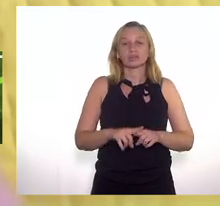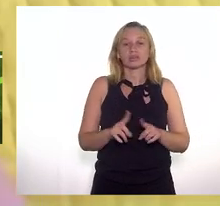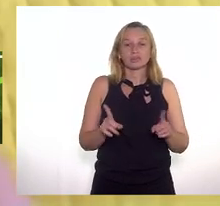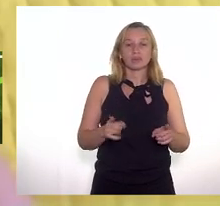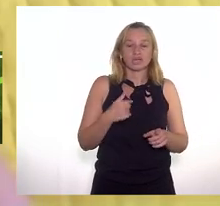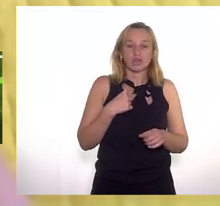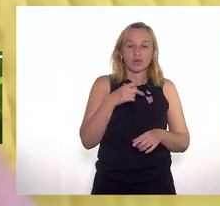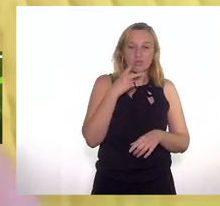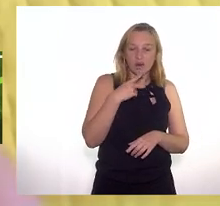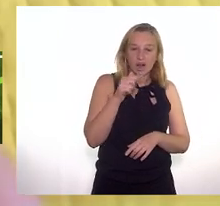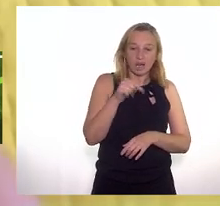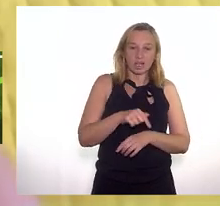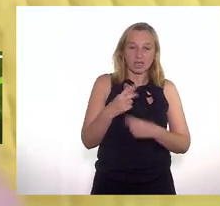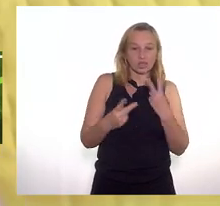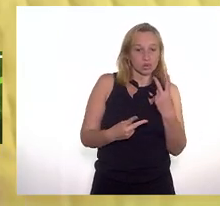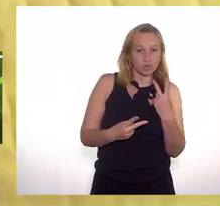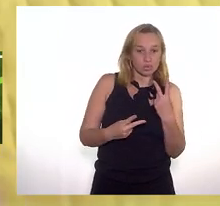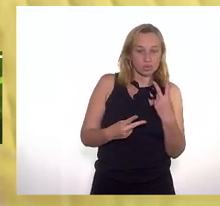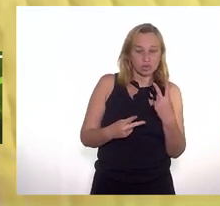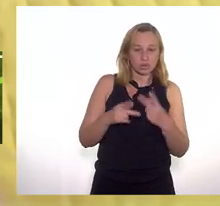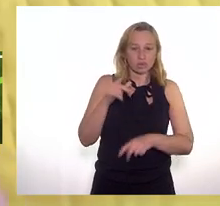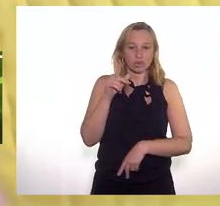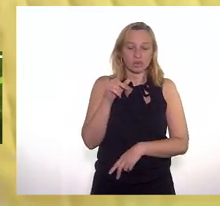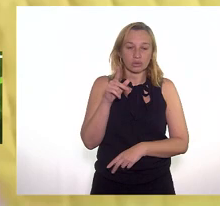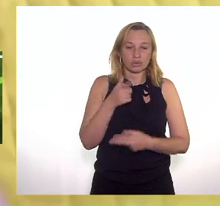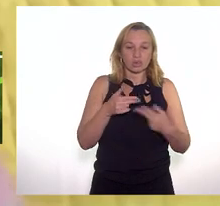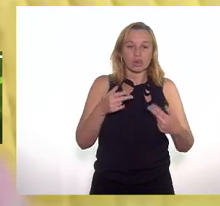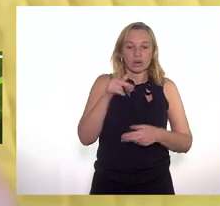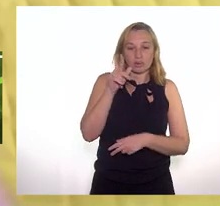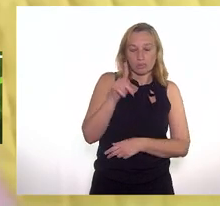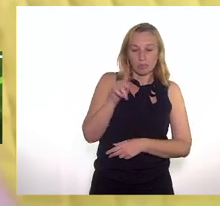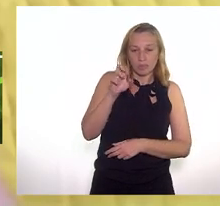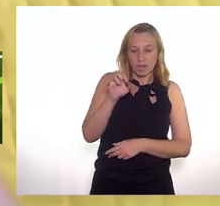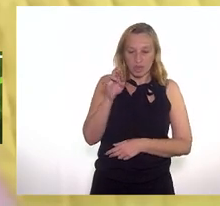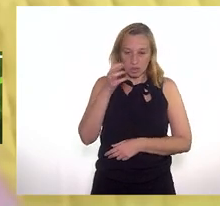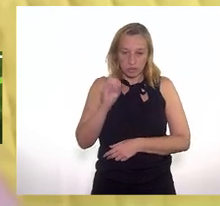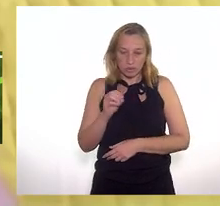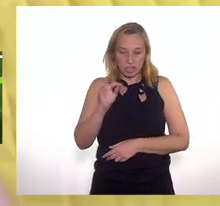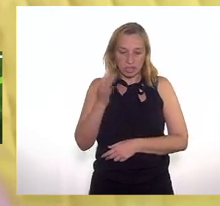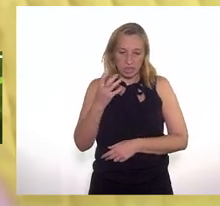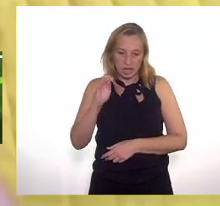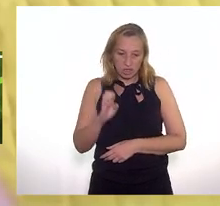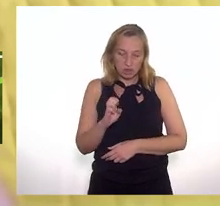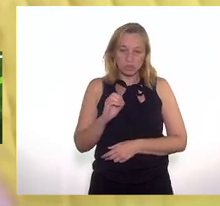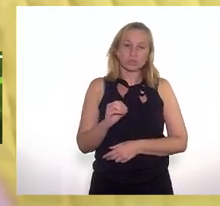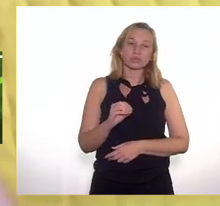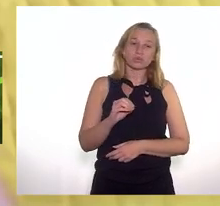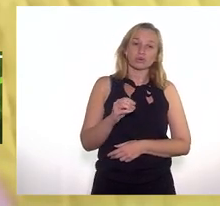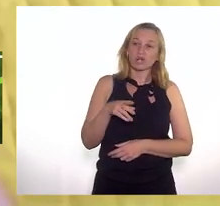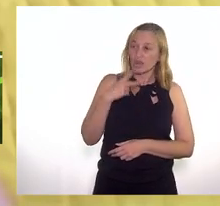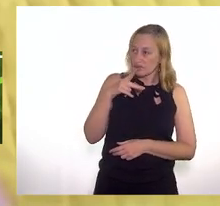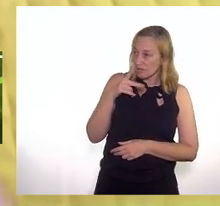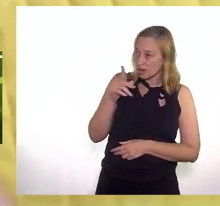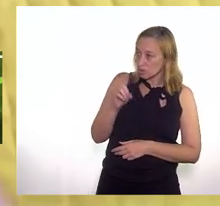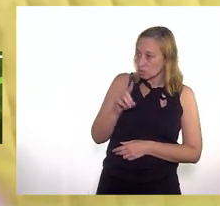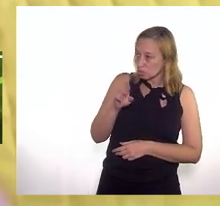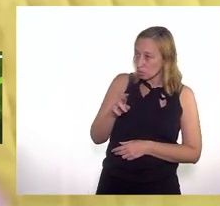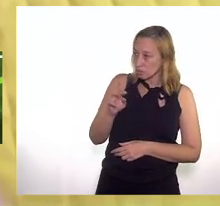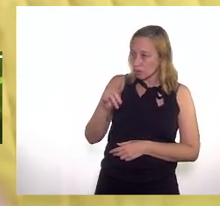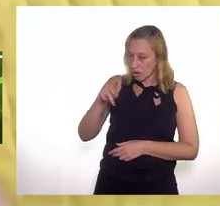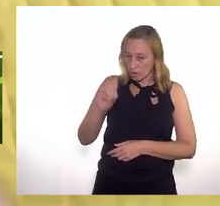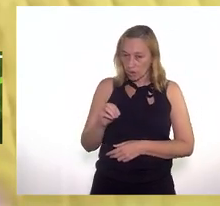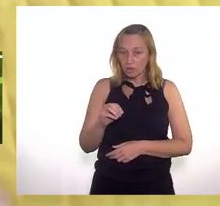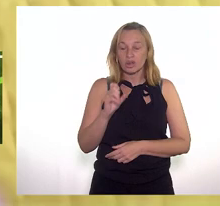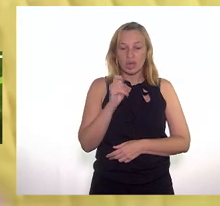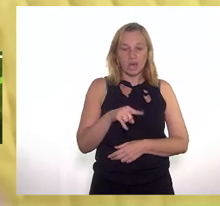vou aqui falar do Hospital Pedro Ernesto, pegando a fala aí do Dr. Flávio do Cremerge, que apesar de